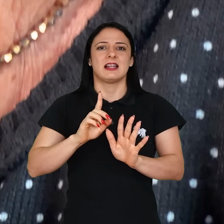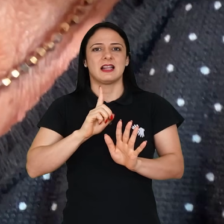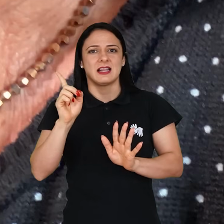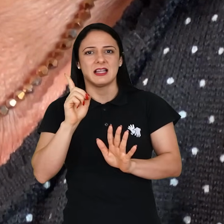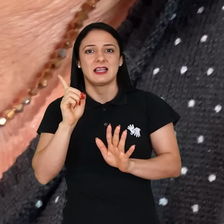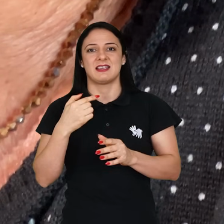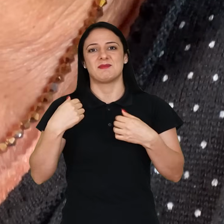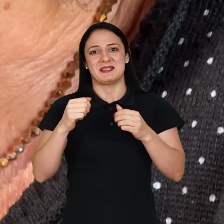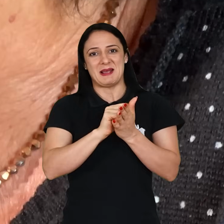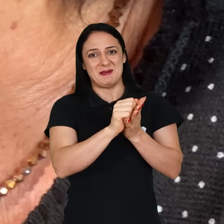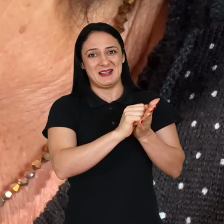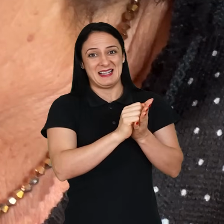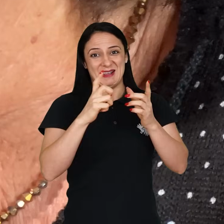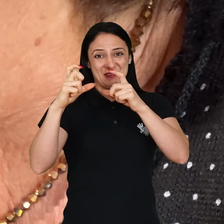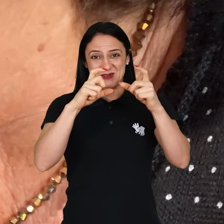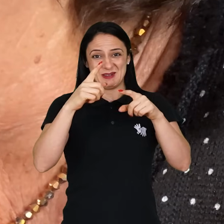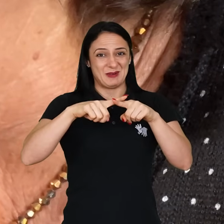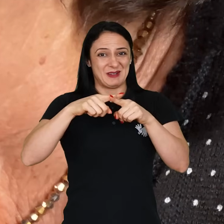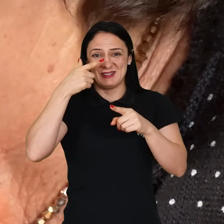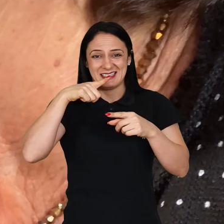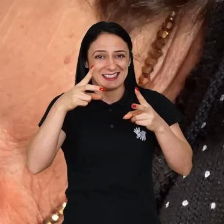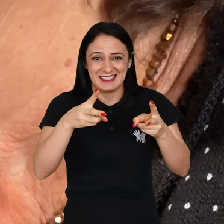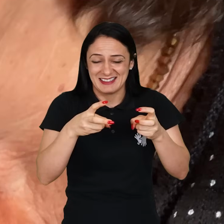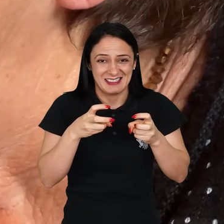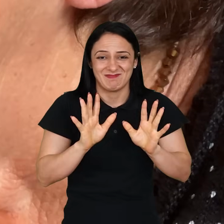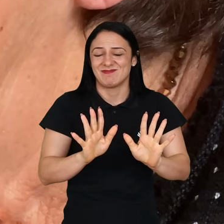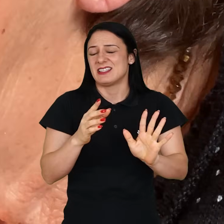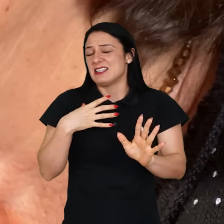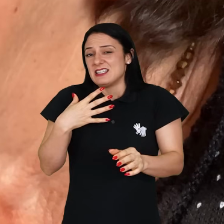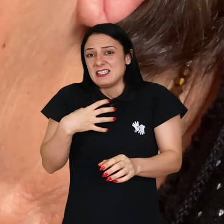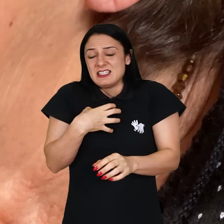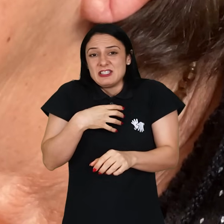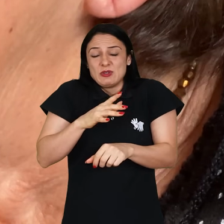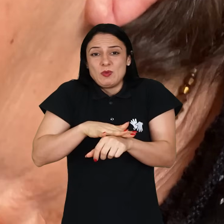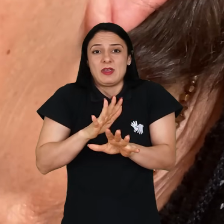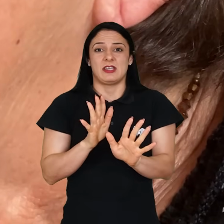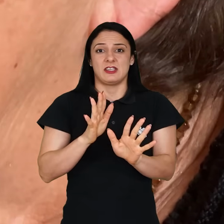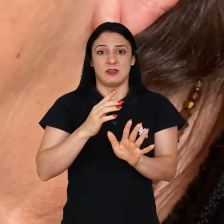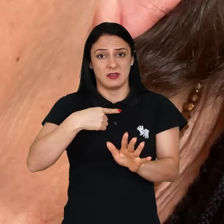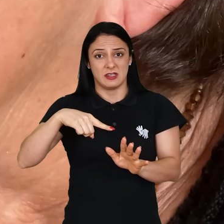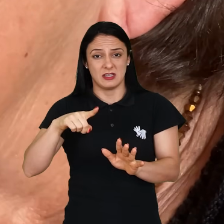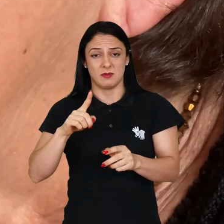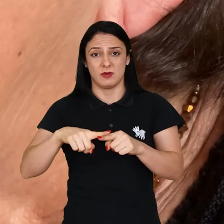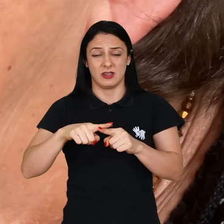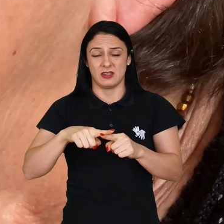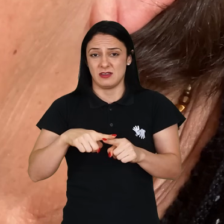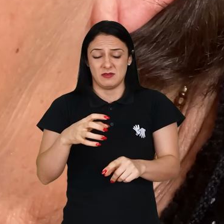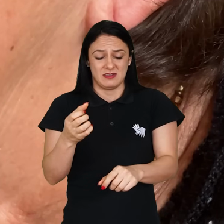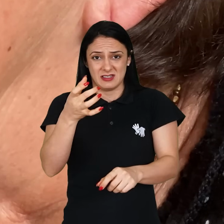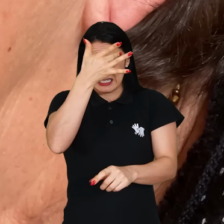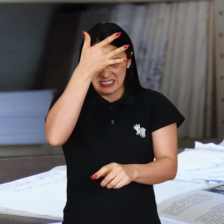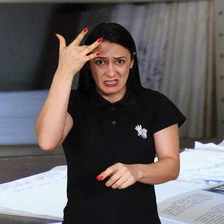entubada. Eu falei que eu tenho que apagar essas fotos, que eu não consigo ver, eu adoeci. Eu cheguei aí para o hospital, o meu emocional ficou